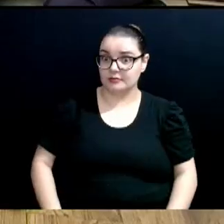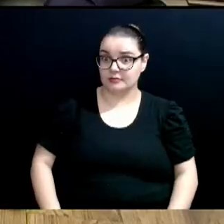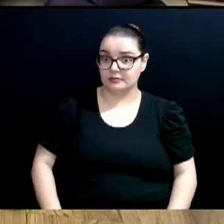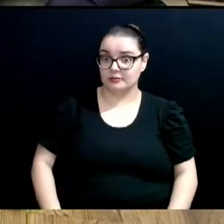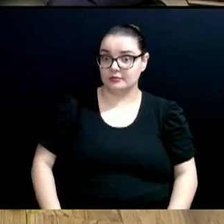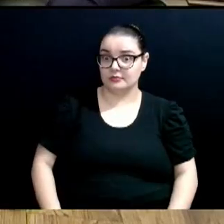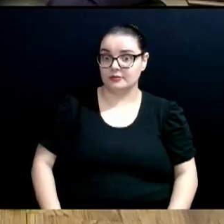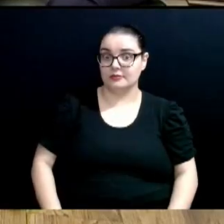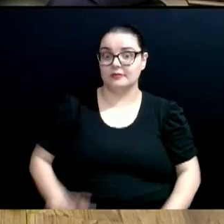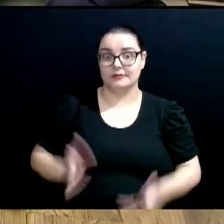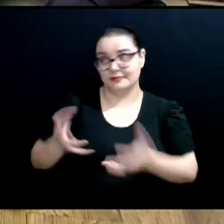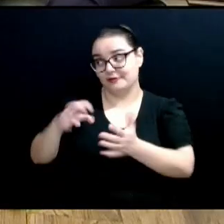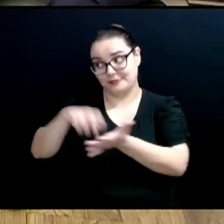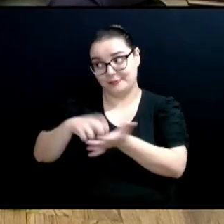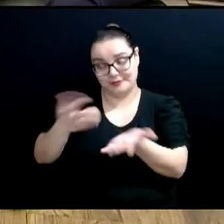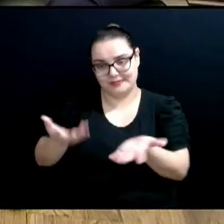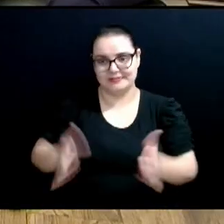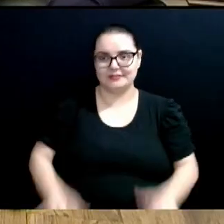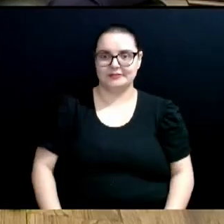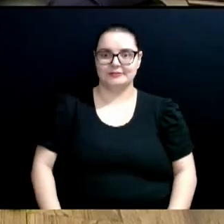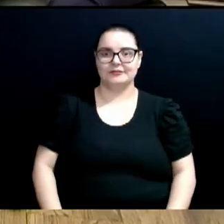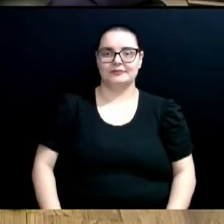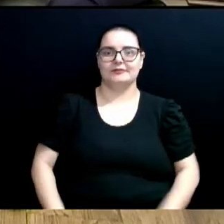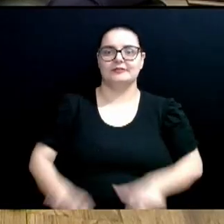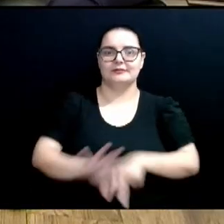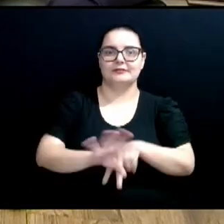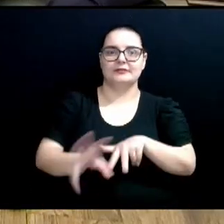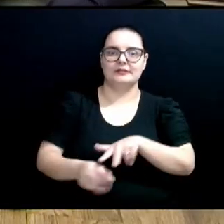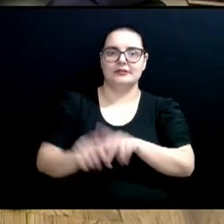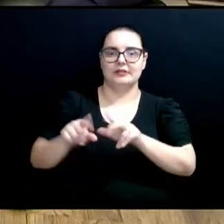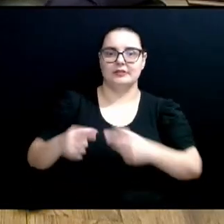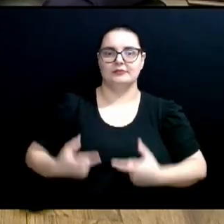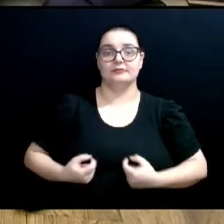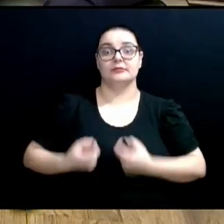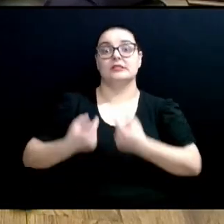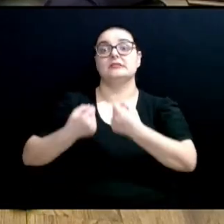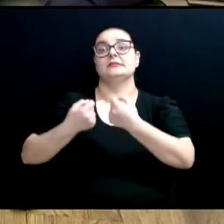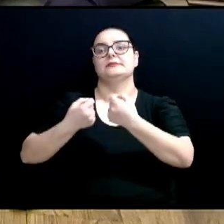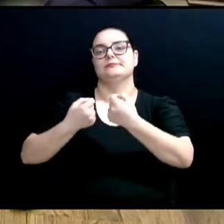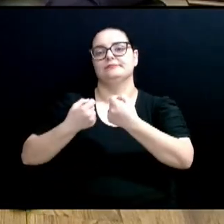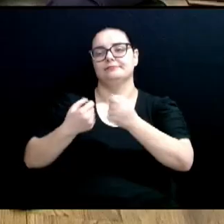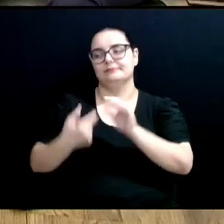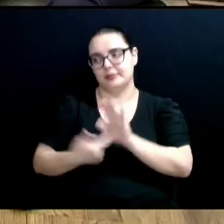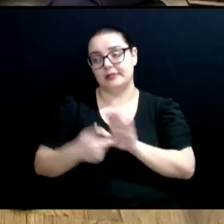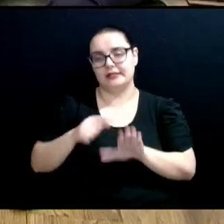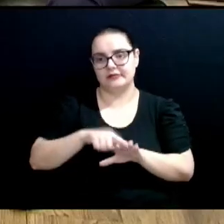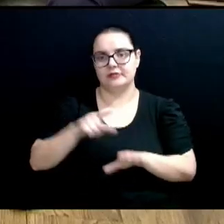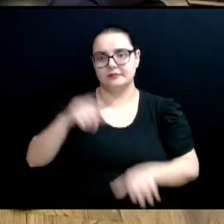isso, mas é um câncer, né? É o mal da